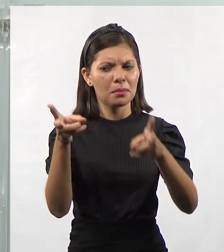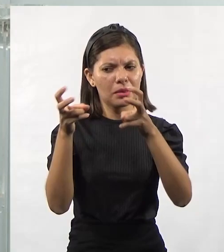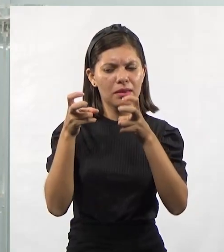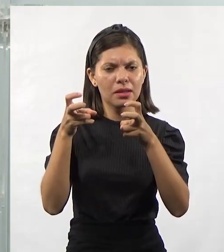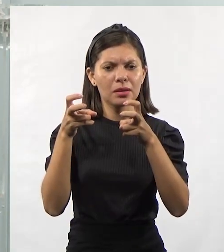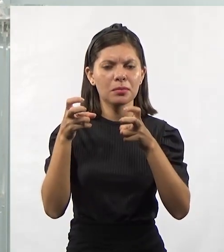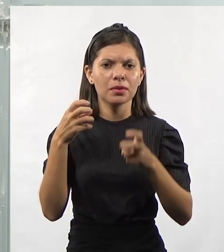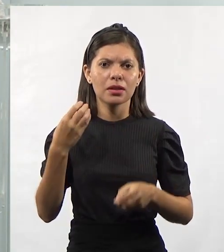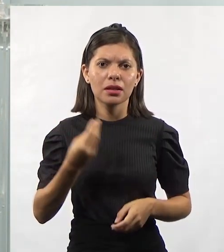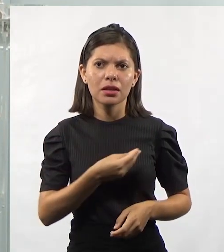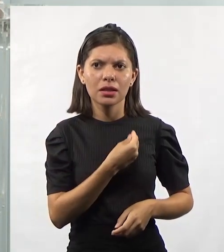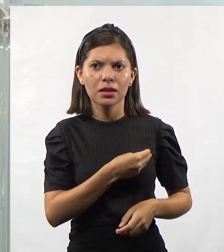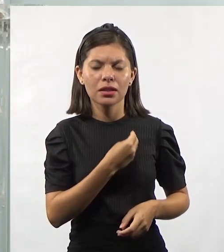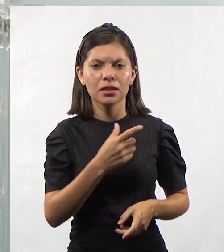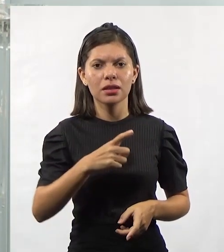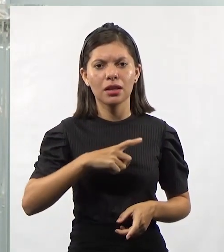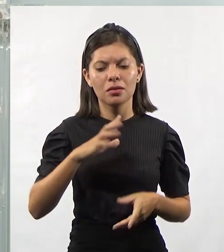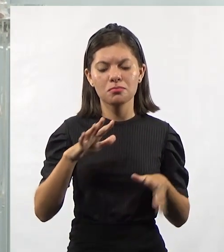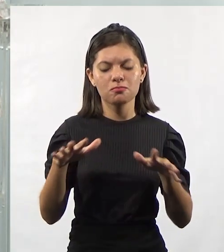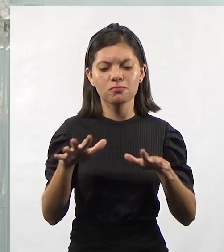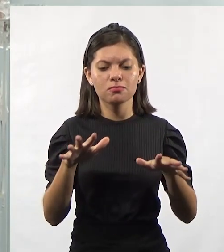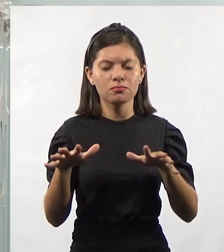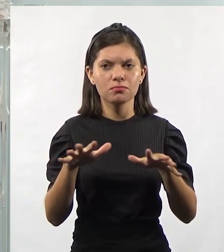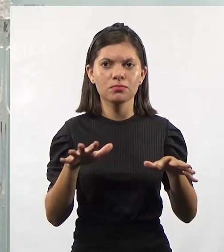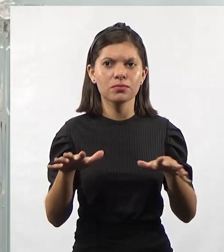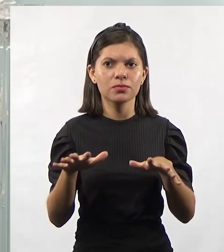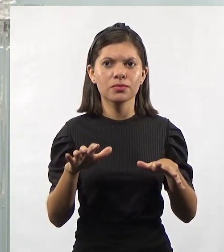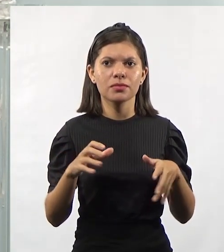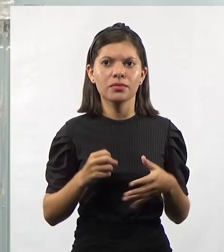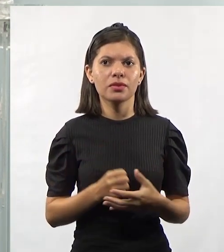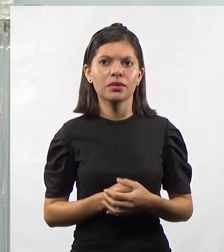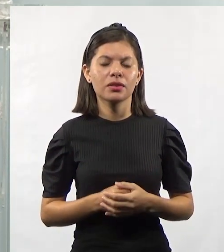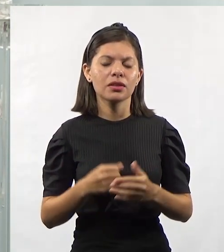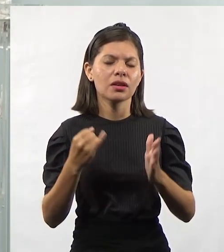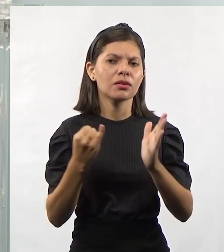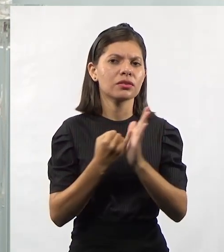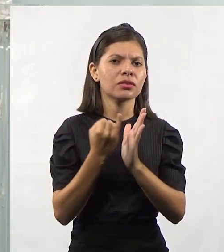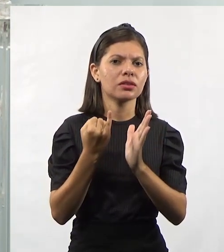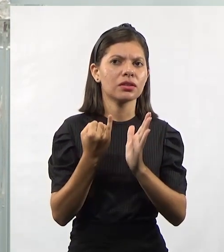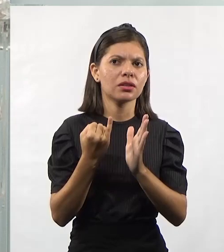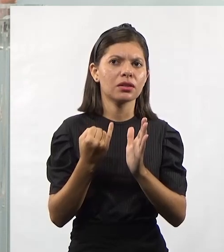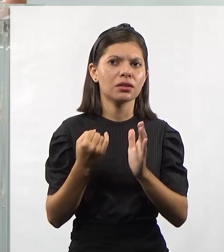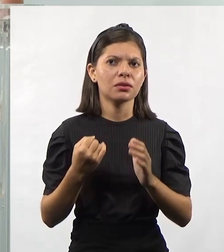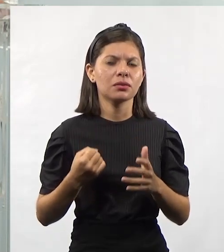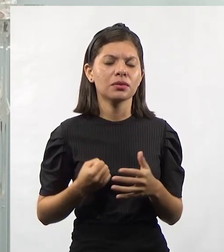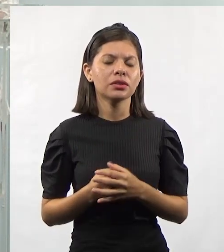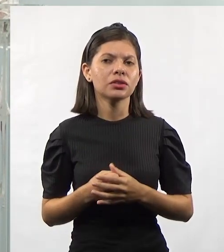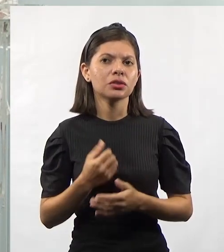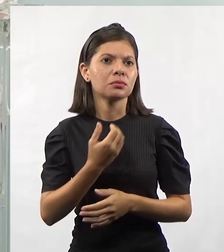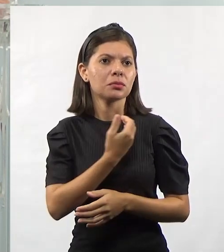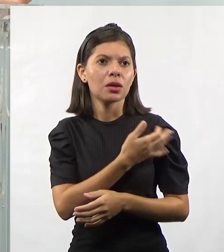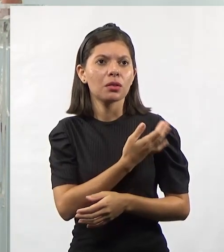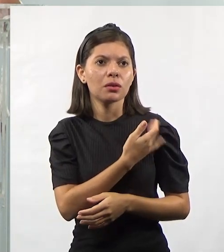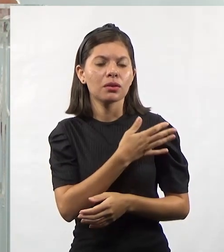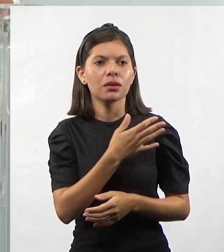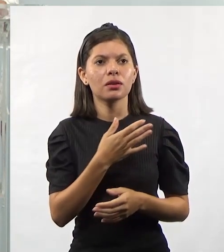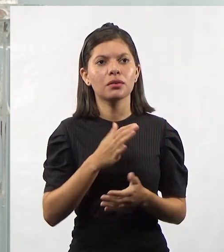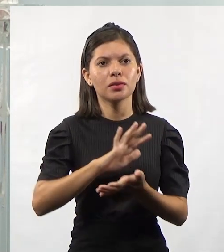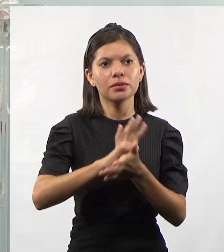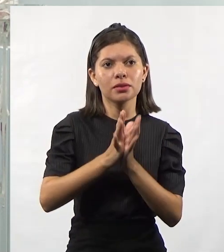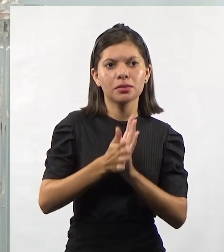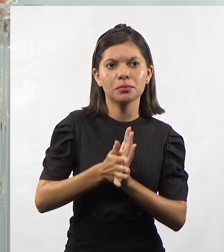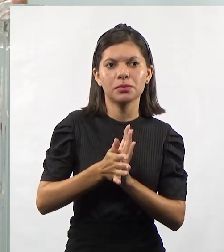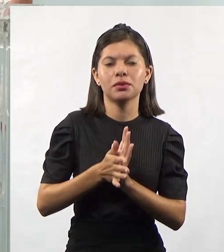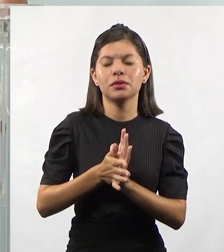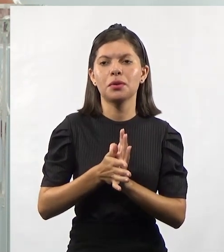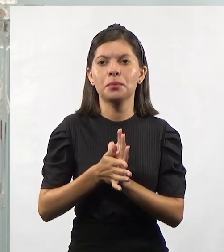que existe muitas vezes um movimento aí de sofisticação da maneira como a gente menospreza uma pessoa,